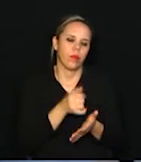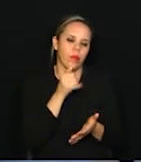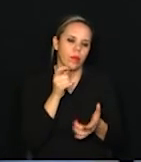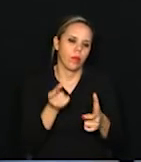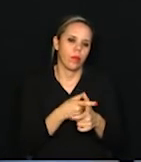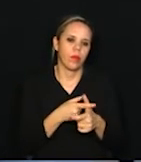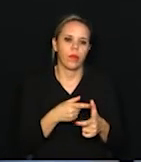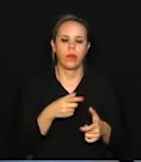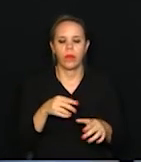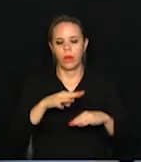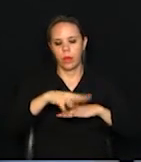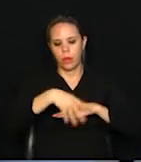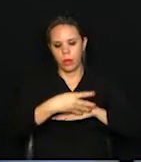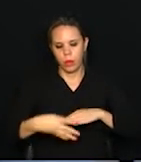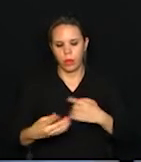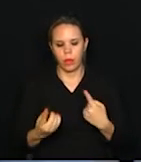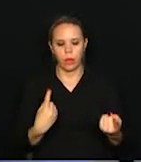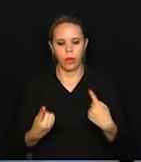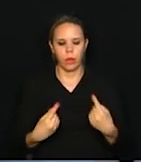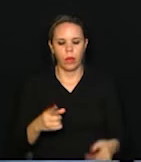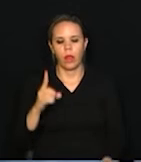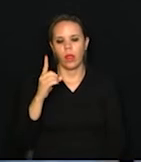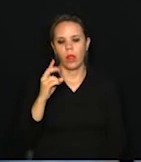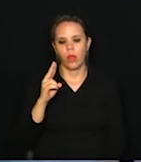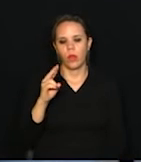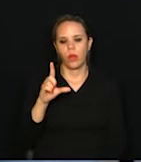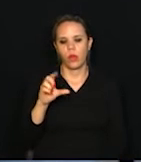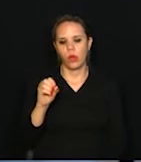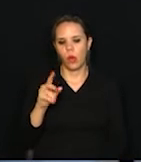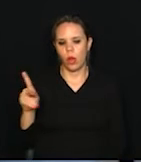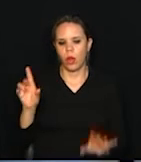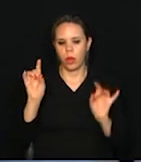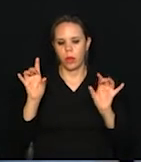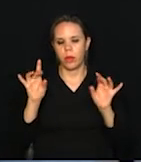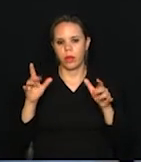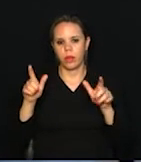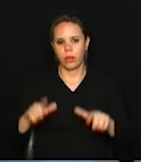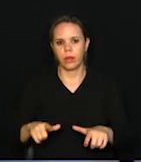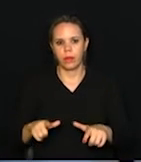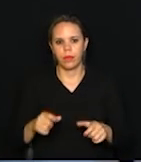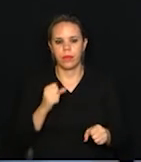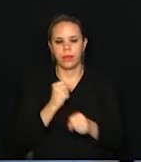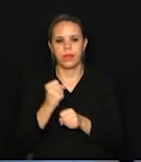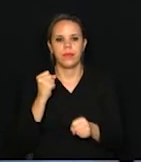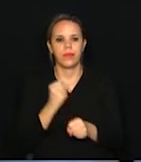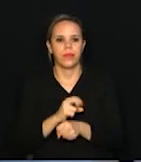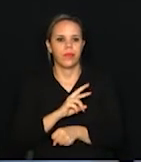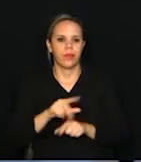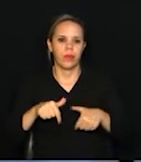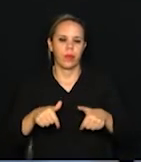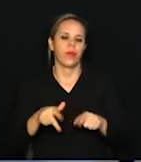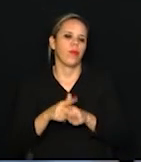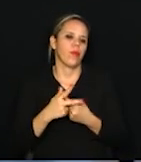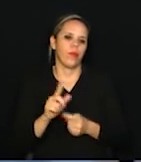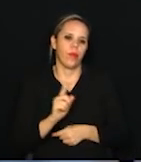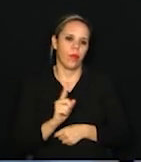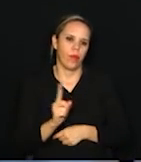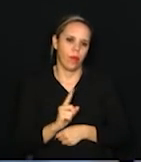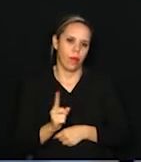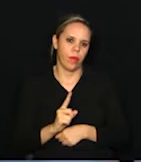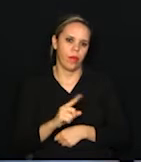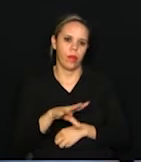uma sinalização da John Boyd Lopes, que é uma sinalização especial a partir de uma obra, que não é uma ação de manutenção, é uma ação